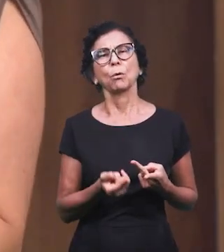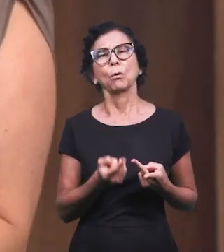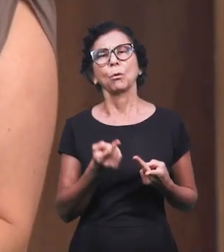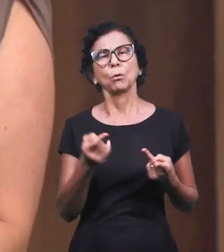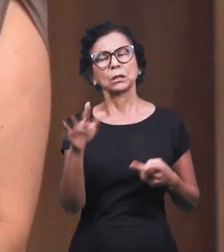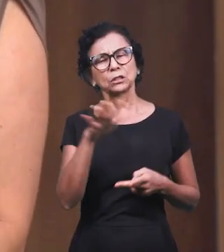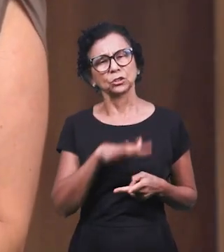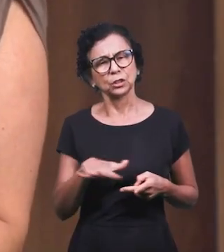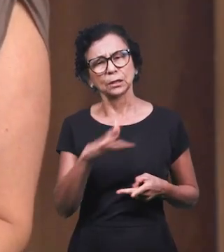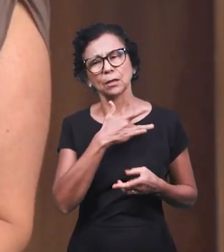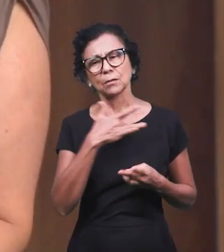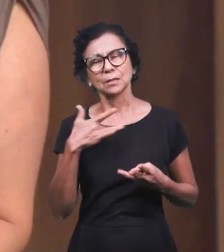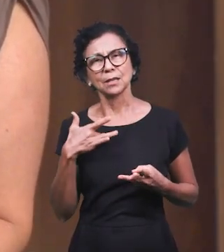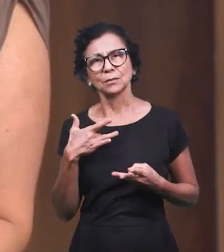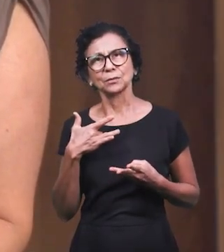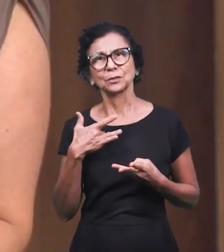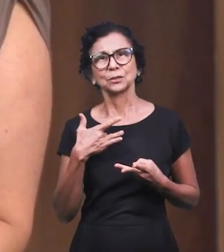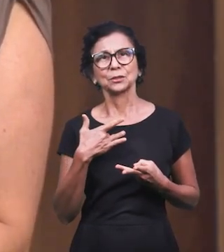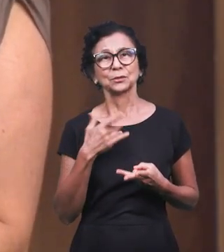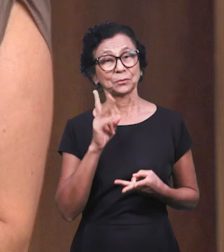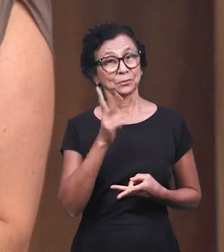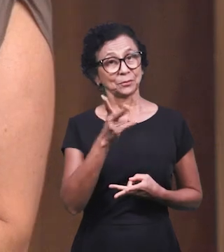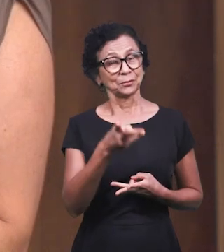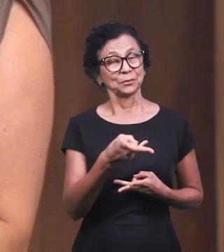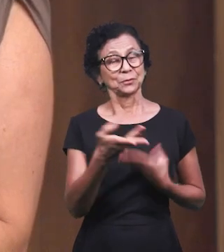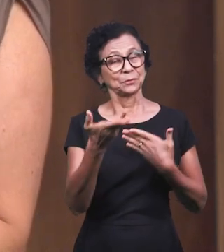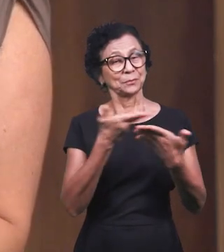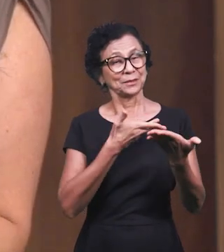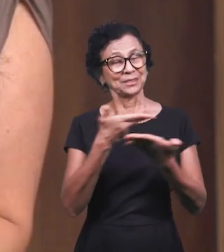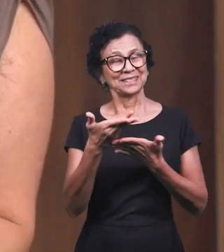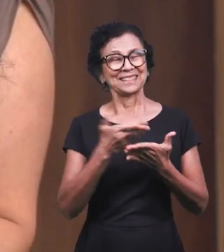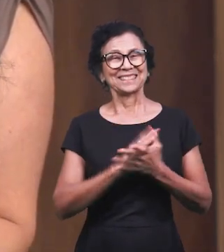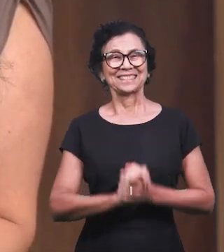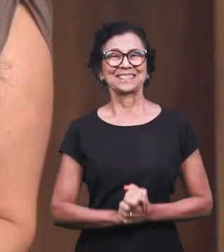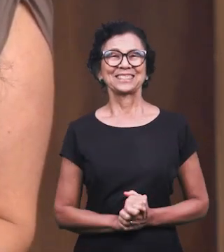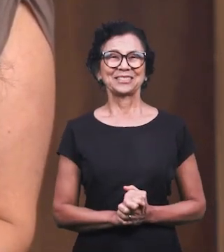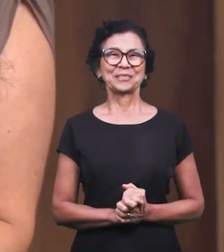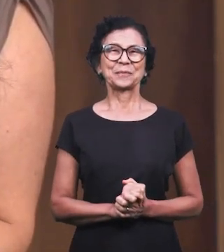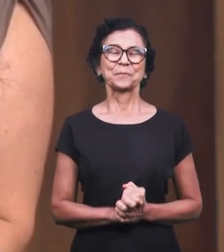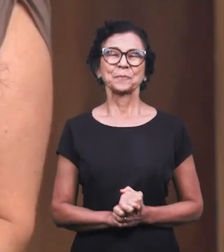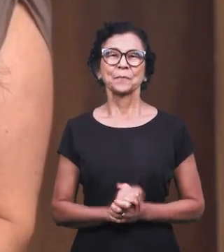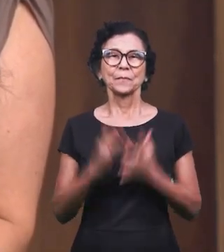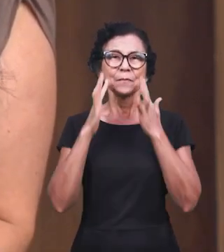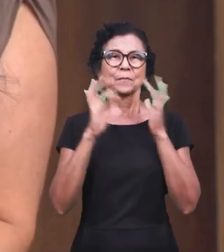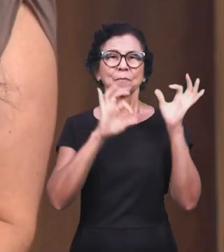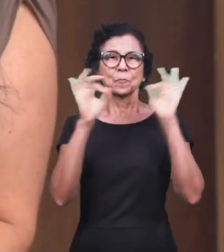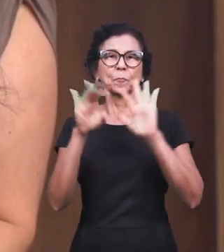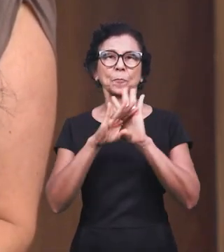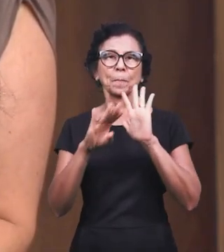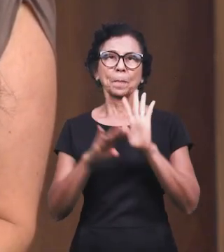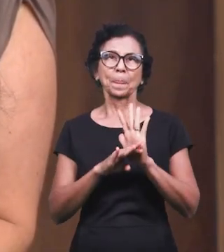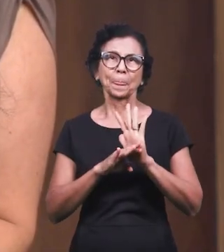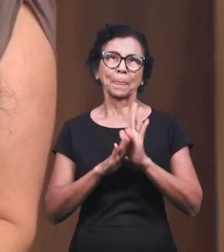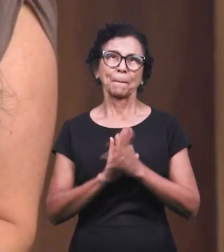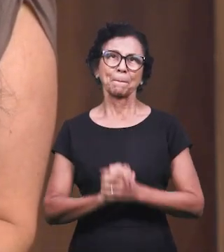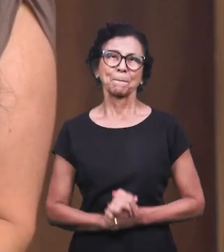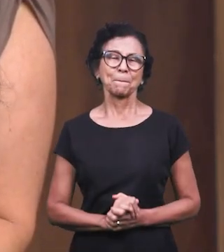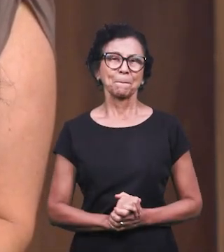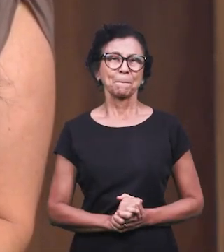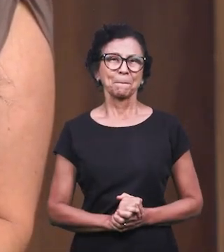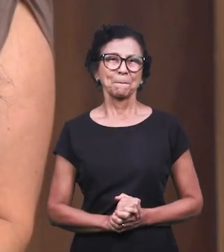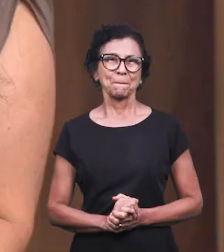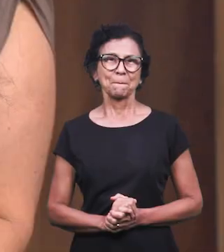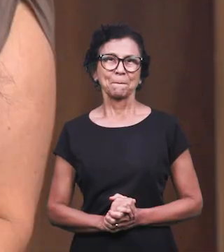forma geral. Convido a vocês, continuem compartilhando, assistindo os nossos programas e convido todos a viverem